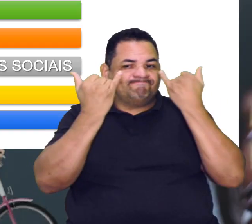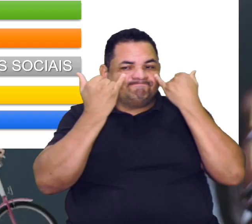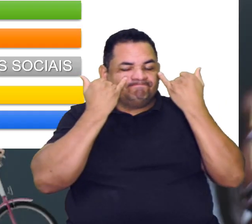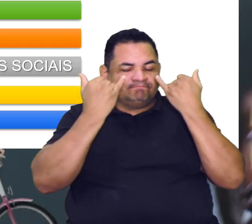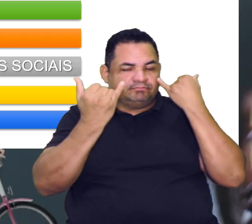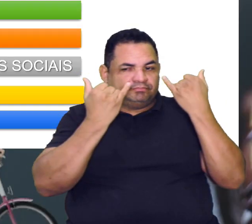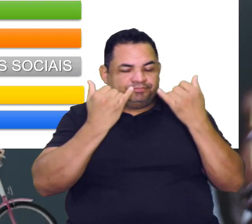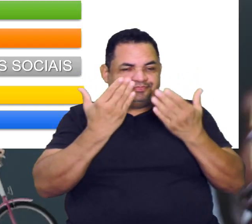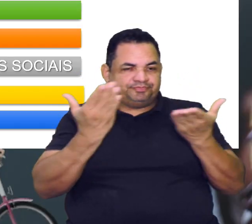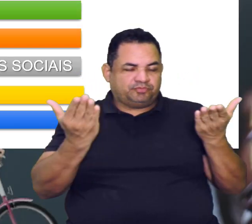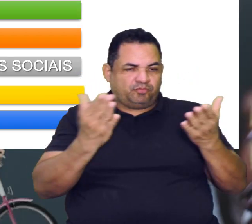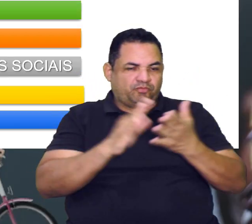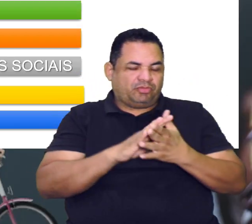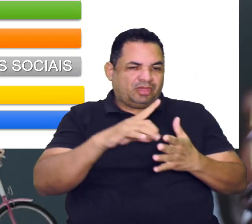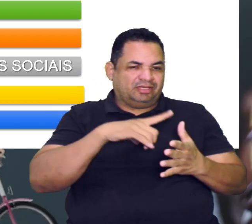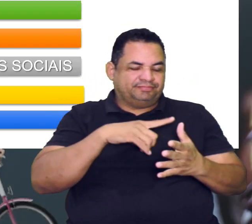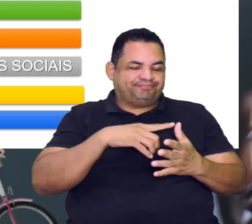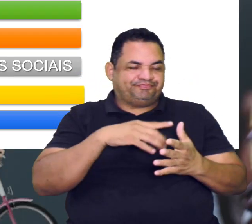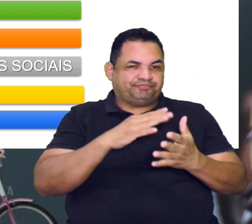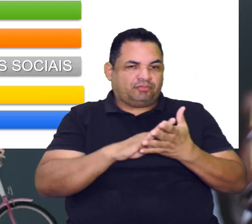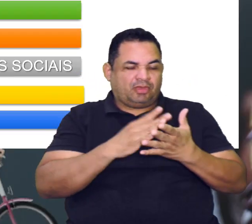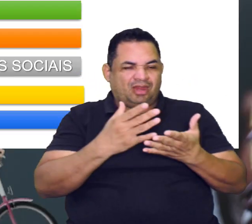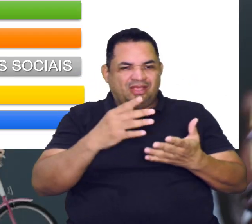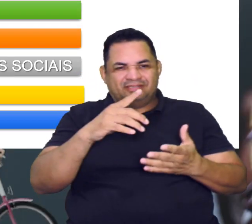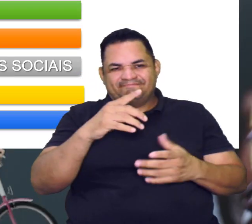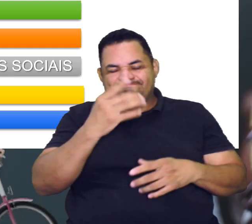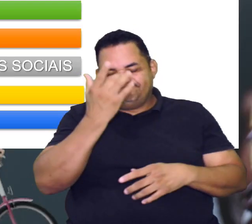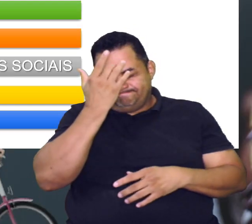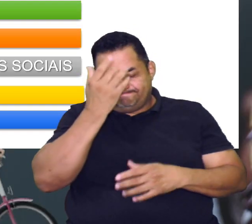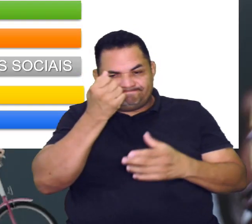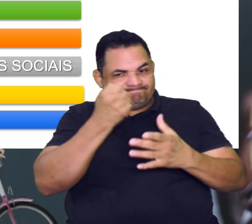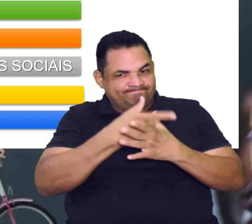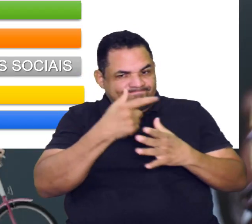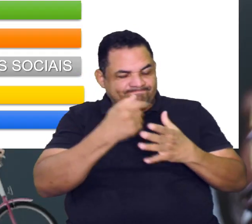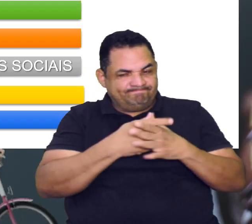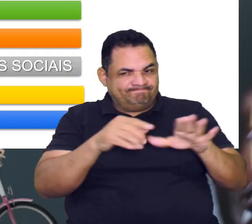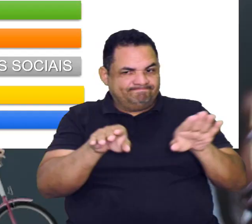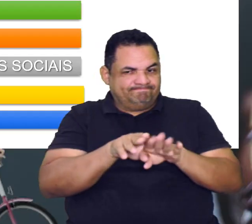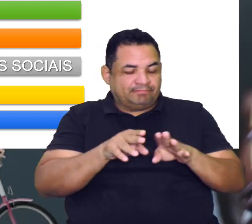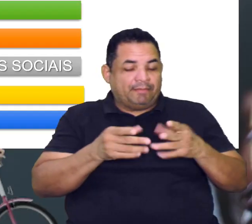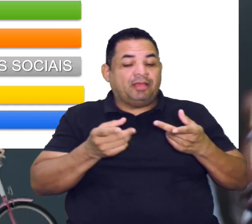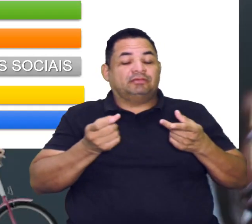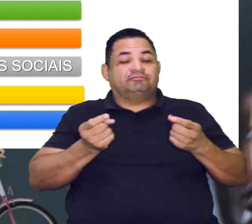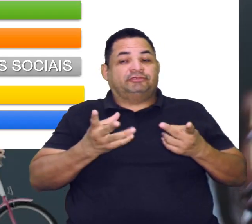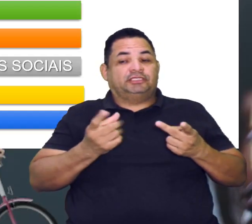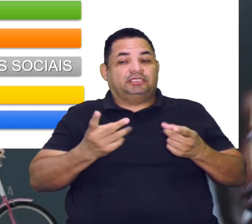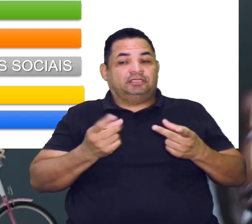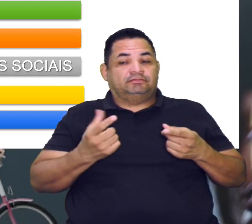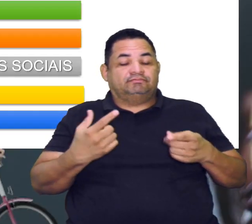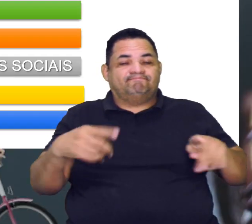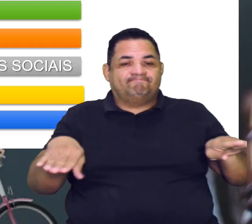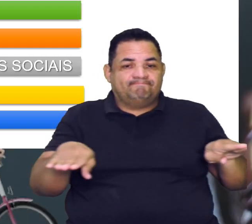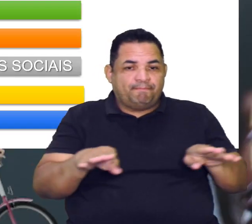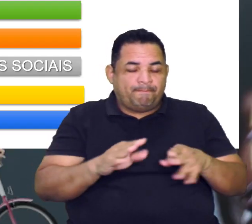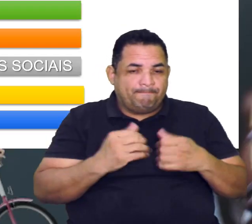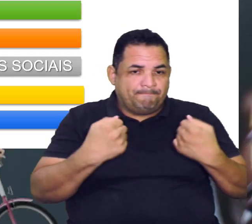isso desde o início. Tenho essa facilidade de comprar, tenho essa facilidade também de vender. Posso fortalecer